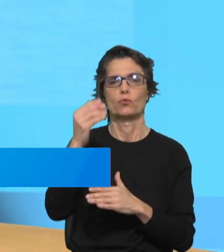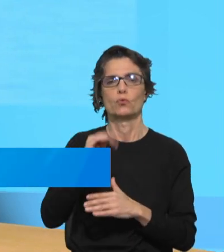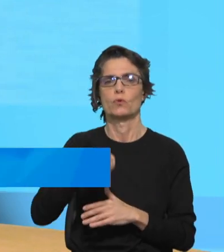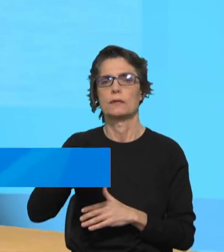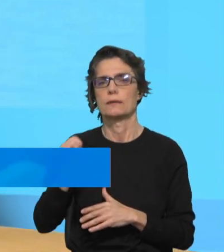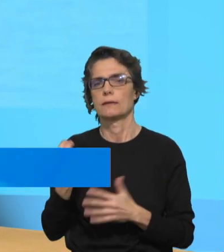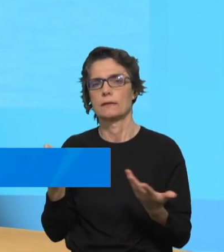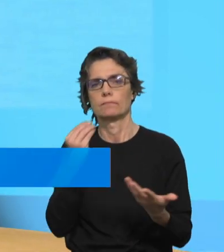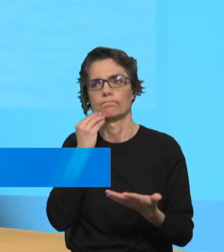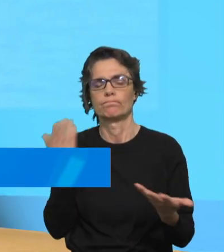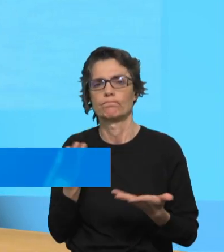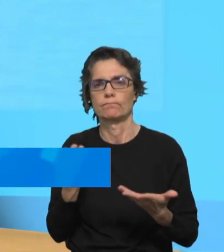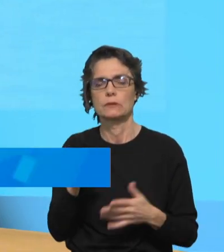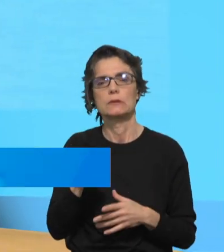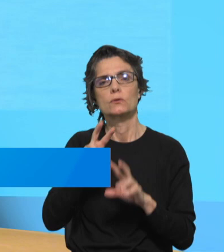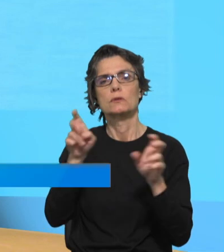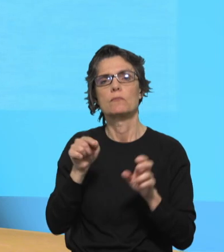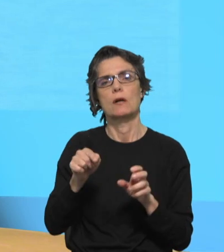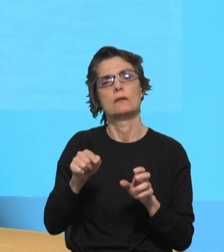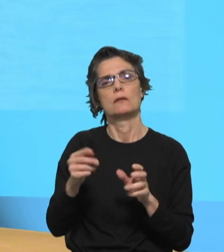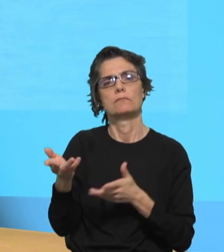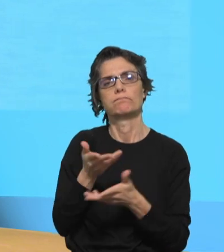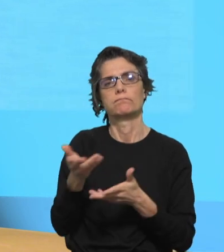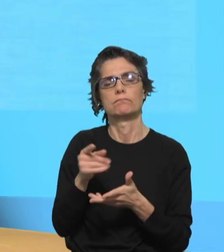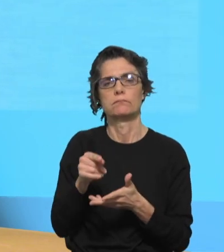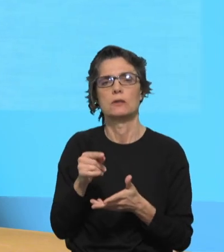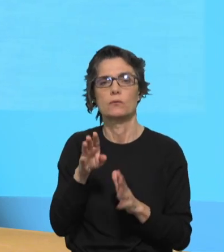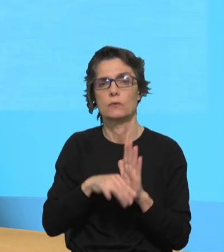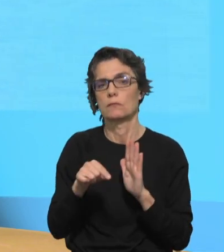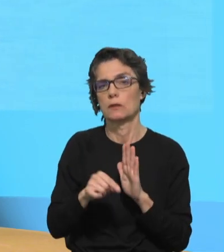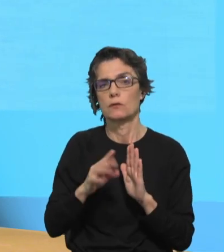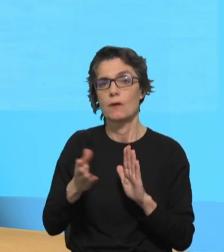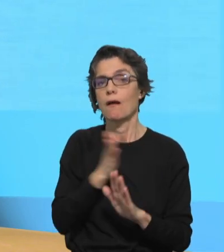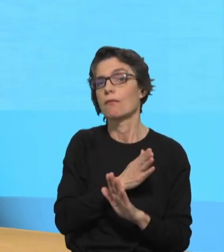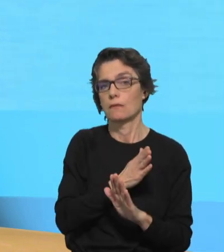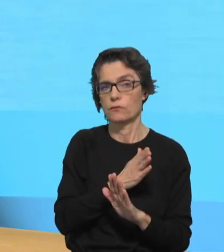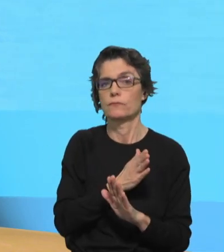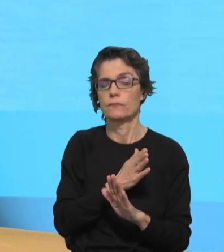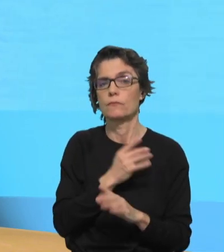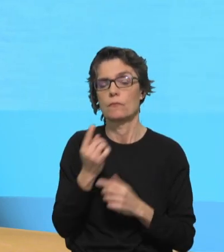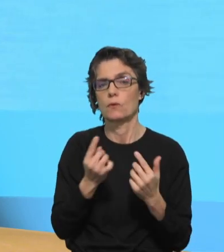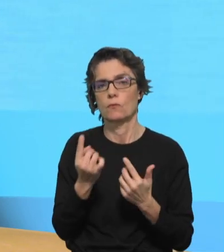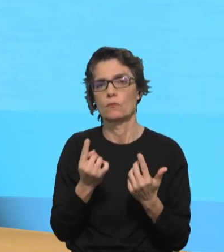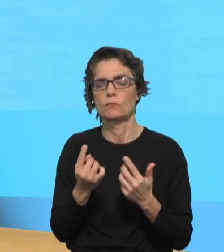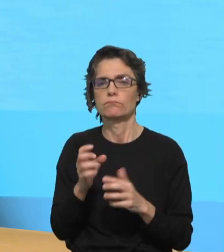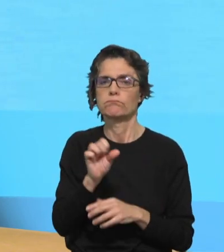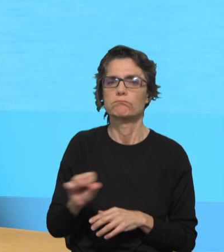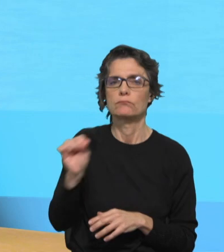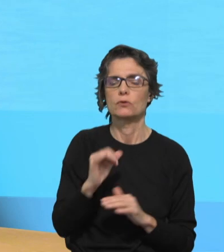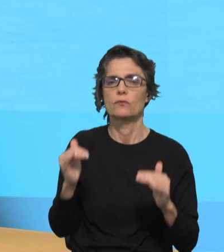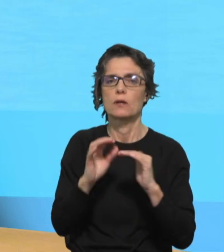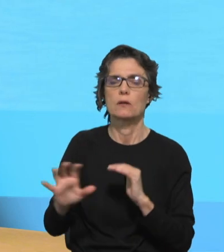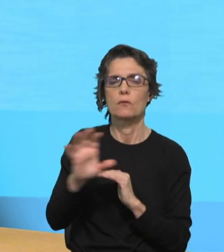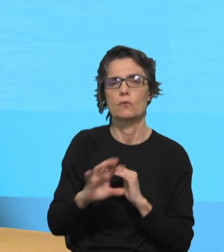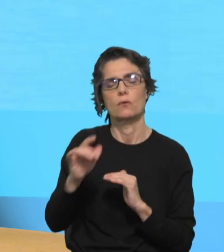Um tema que analisamos daqui a pouco, neste programa, mas primeiro queremos começar por destacar geografias do mundo onde